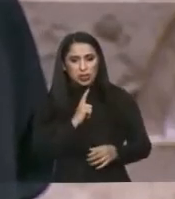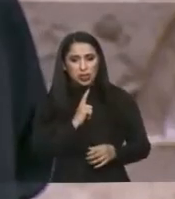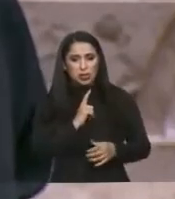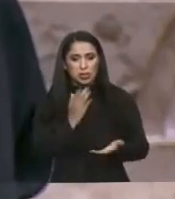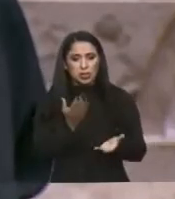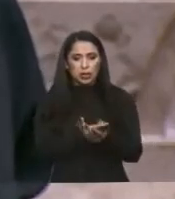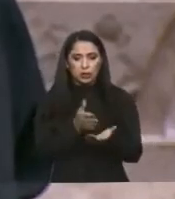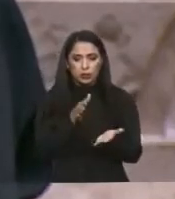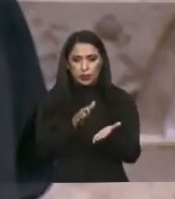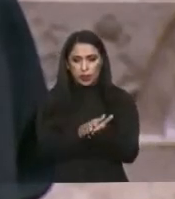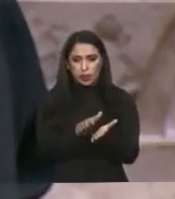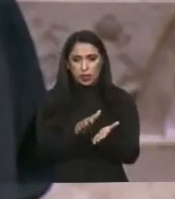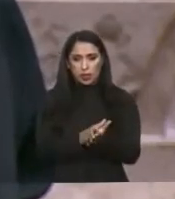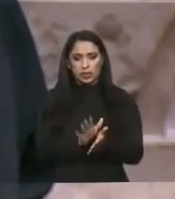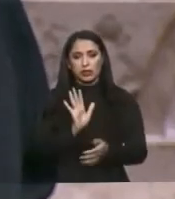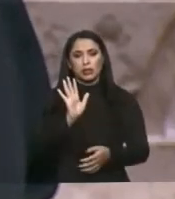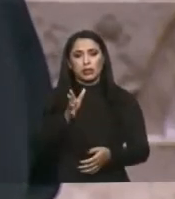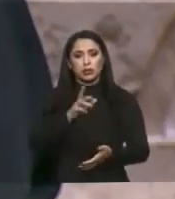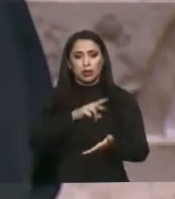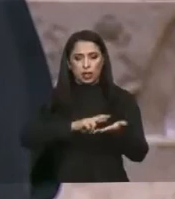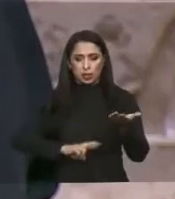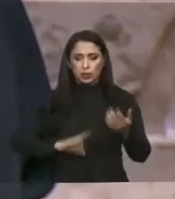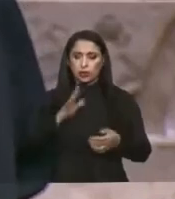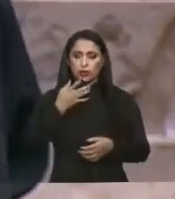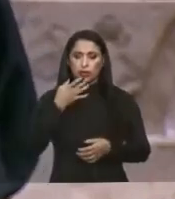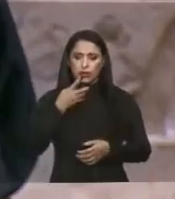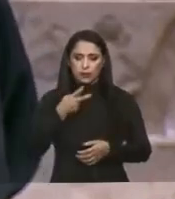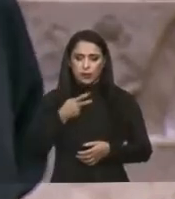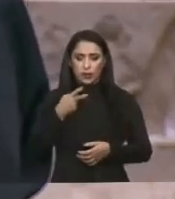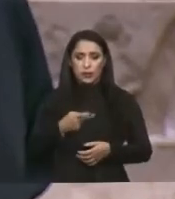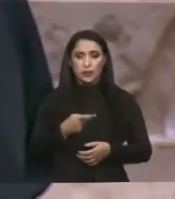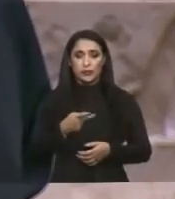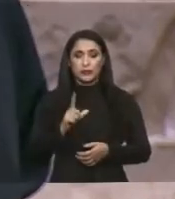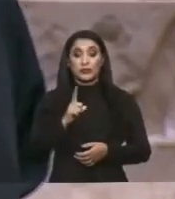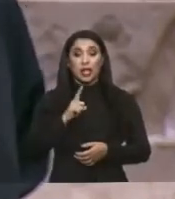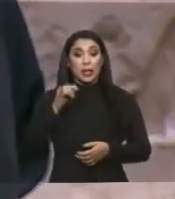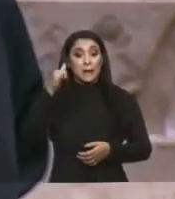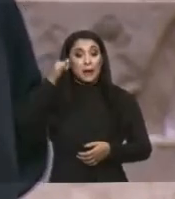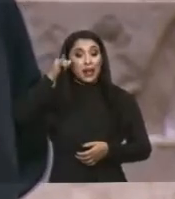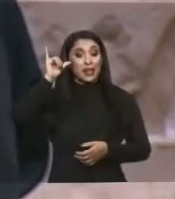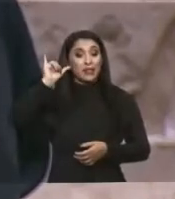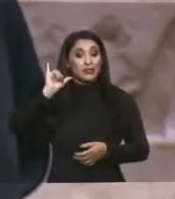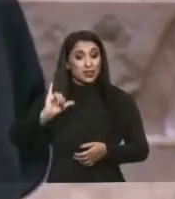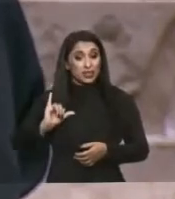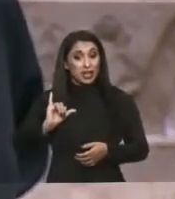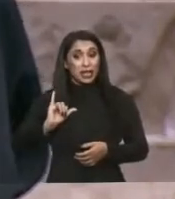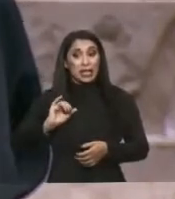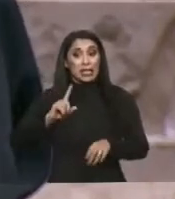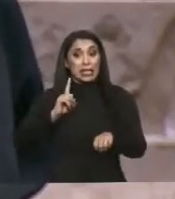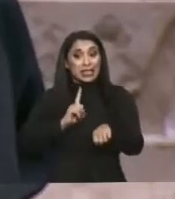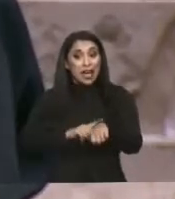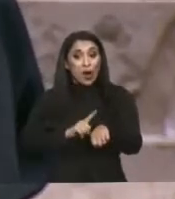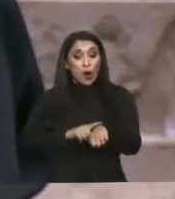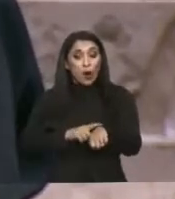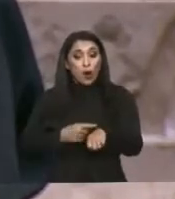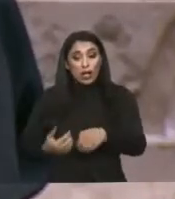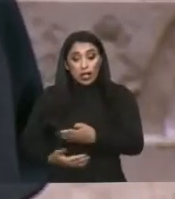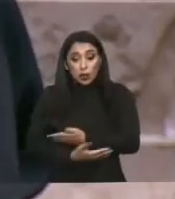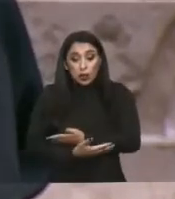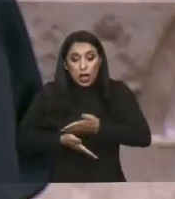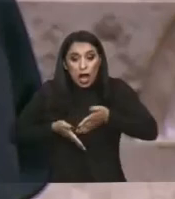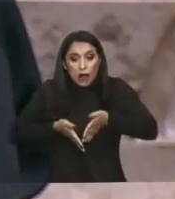descritos pelo ministro relator, buscam prevenir que, no momento do parto, as